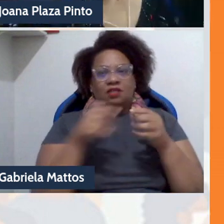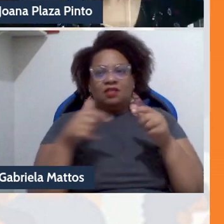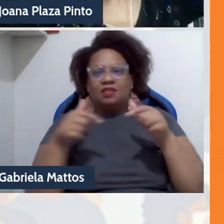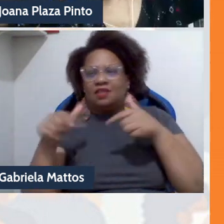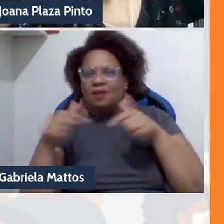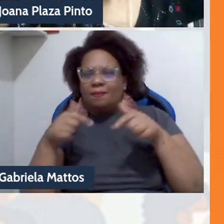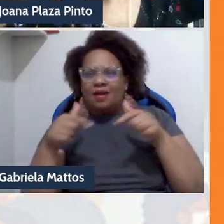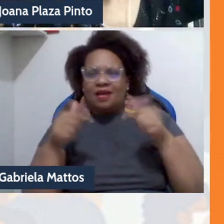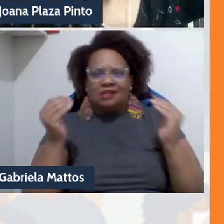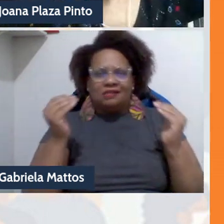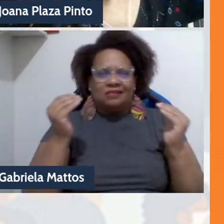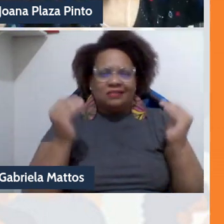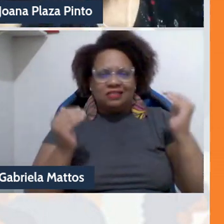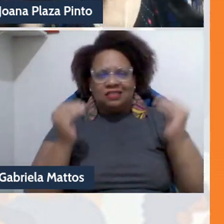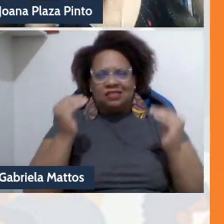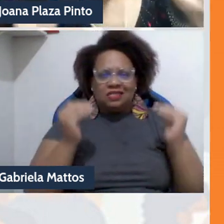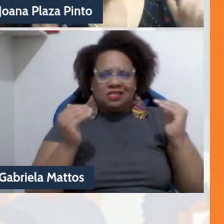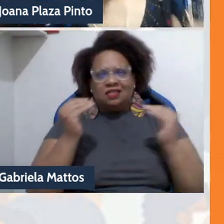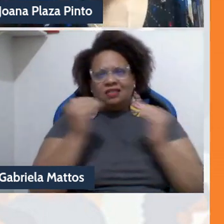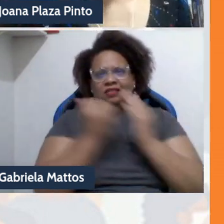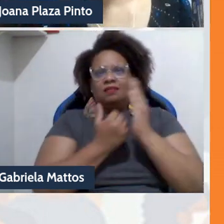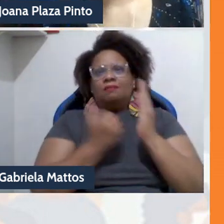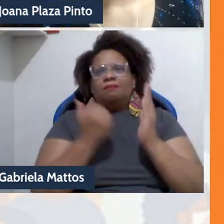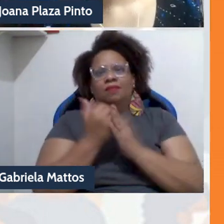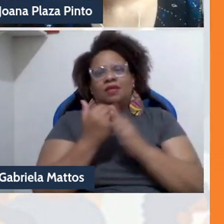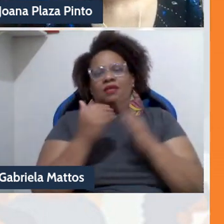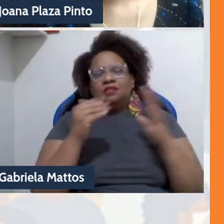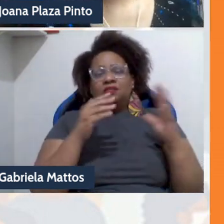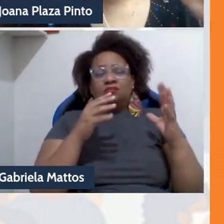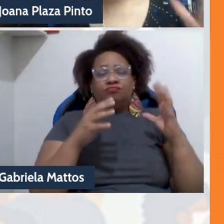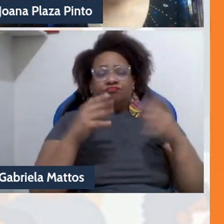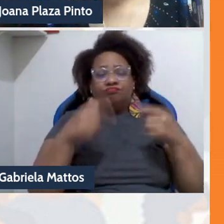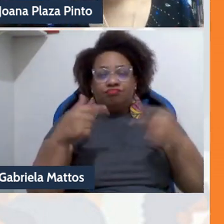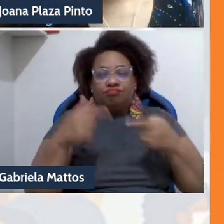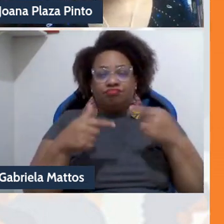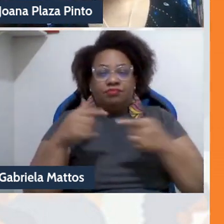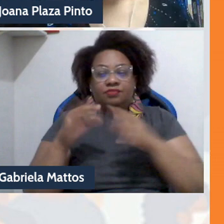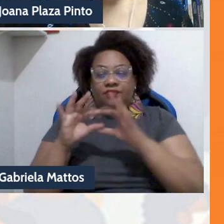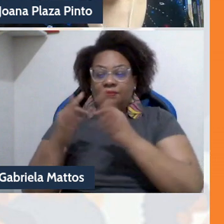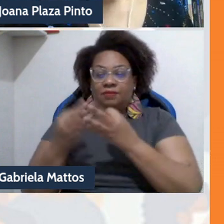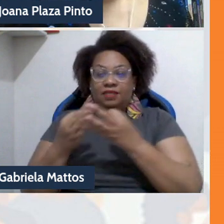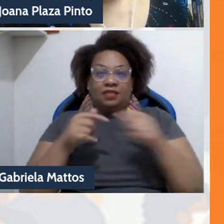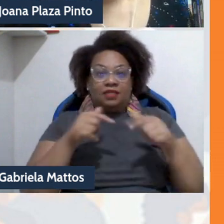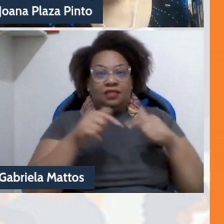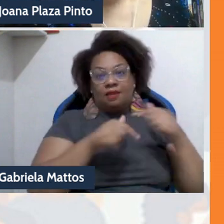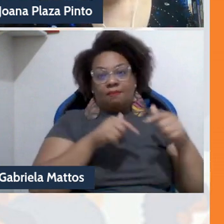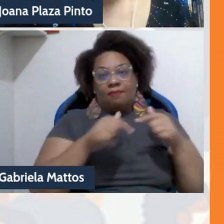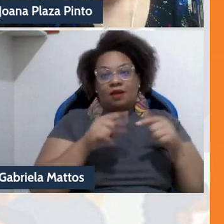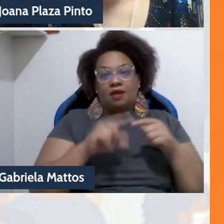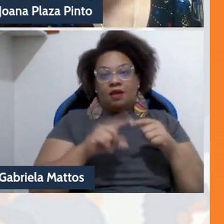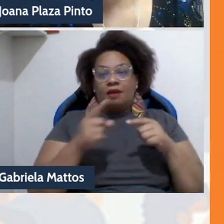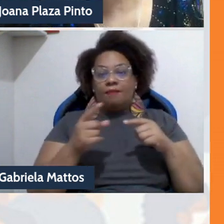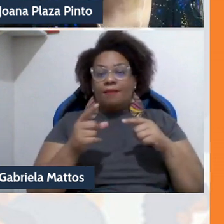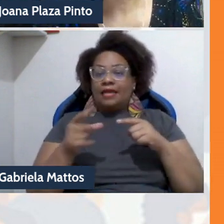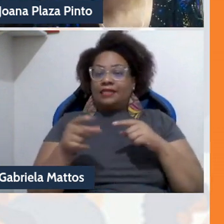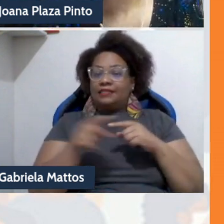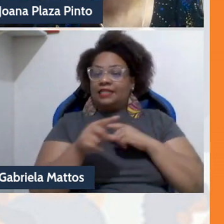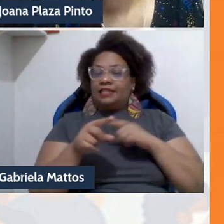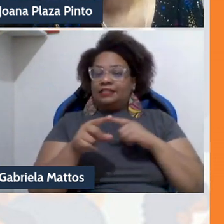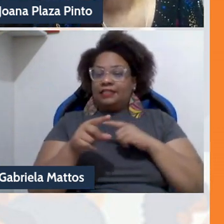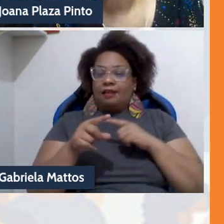trabalho, essa noção de conflito família-trabalho, mas houve aí um sobrepeso nesse